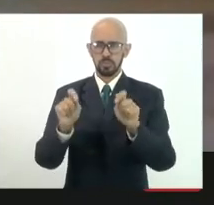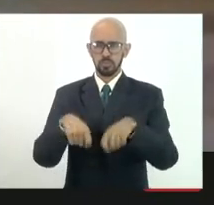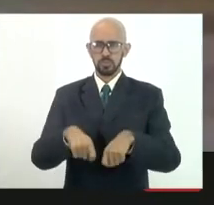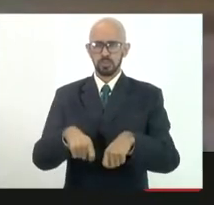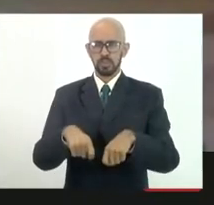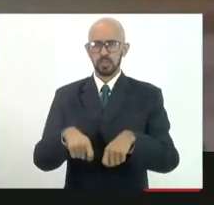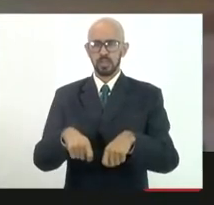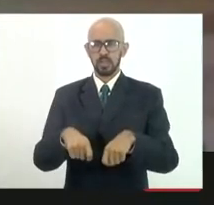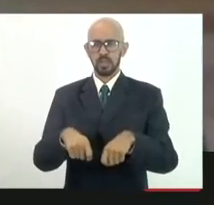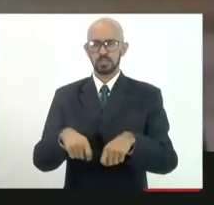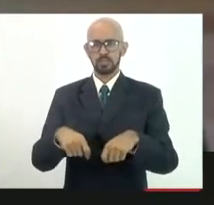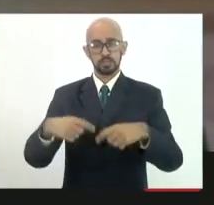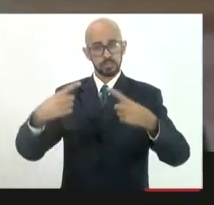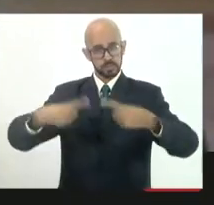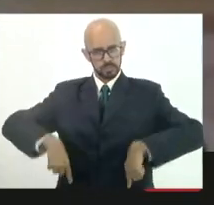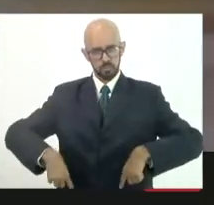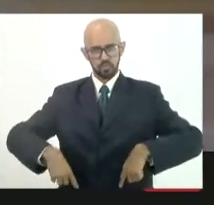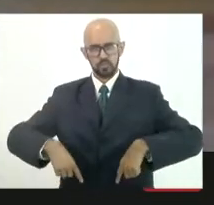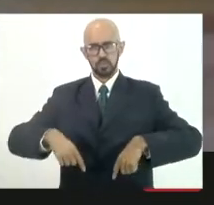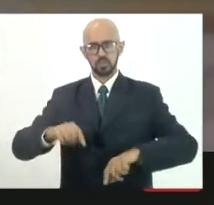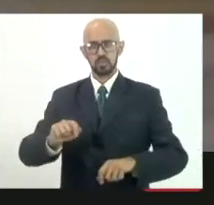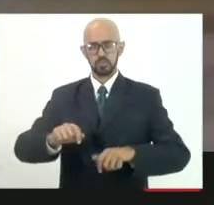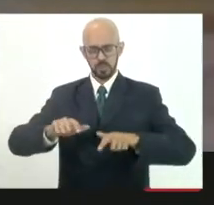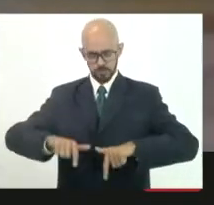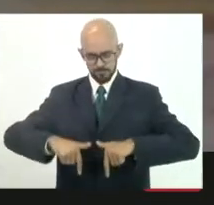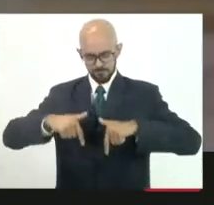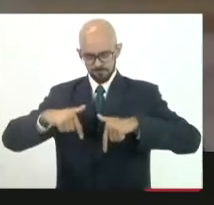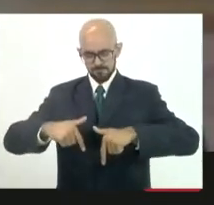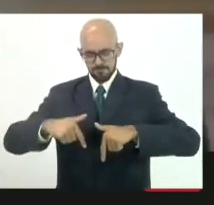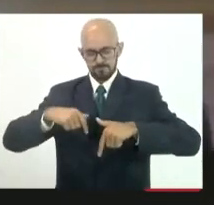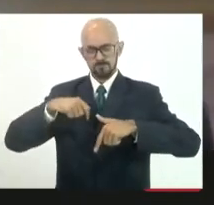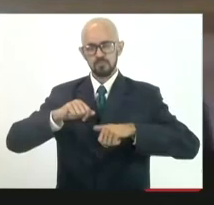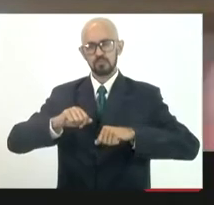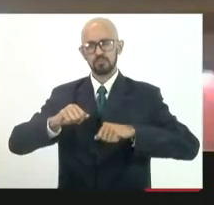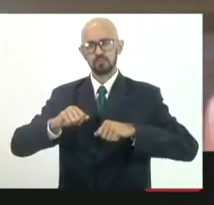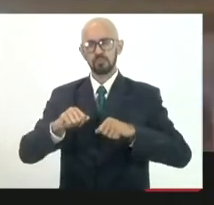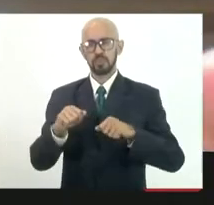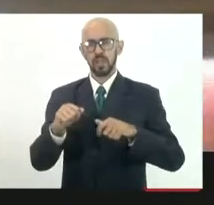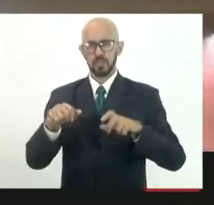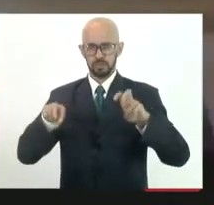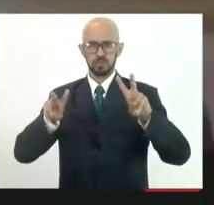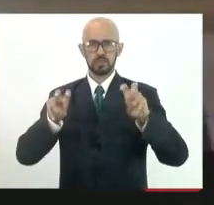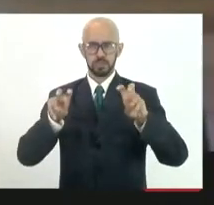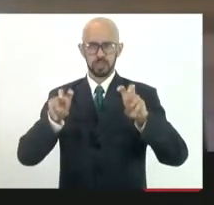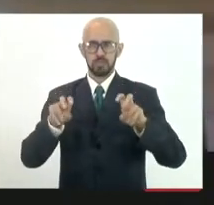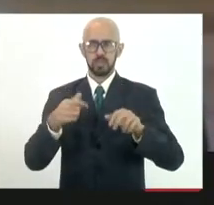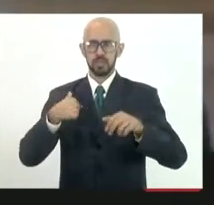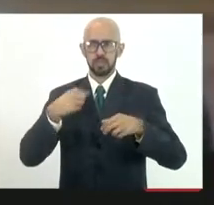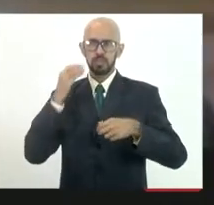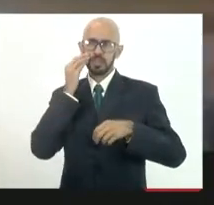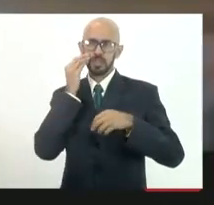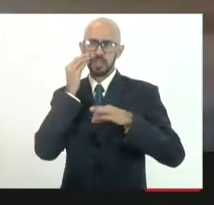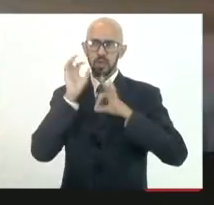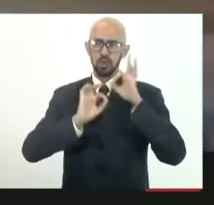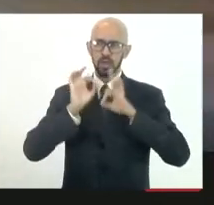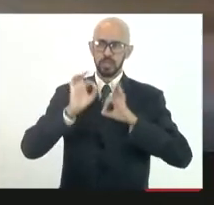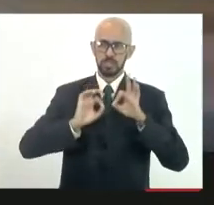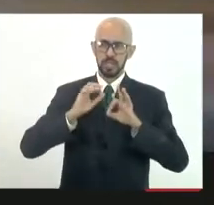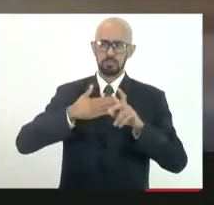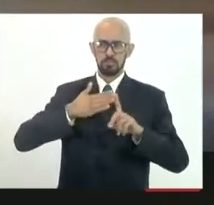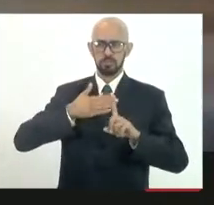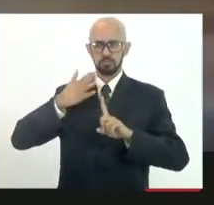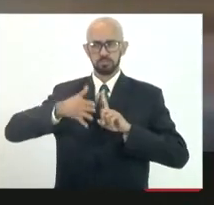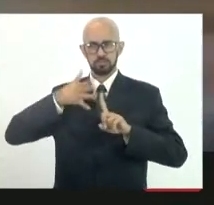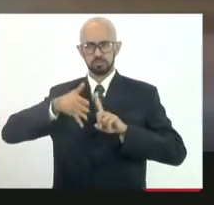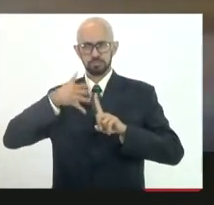possibilidades e desafios para o enfrentamento nessa temática. Eu tentei organizar a minha fala aqui, primeiro falando